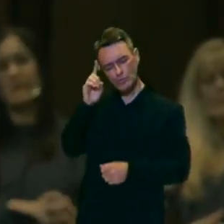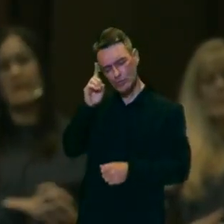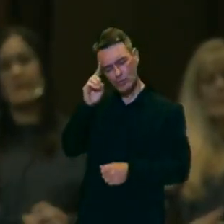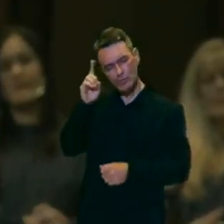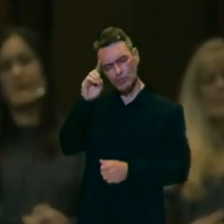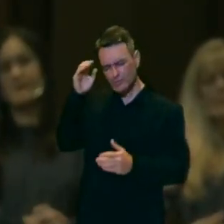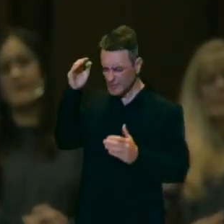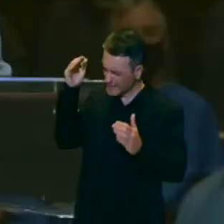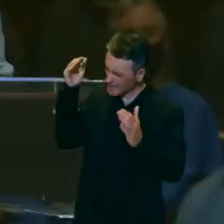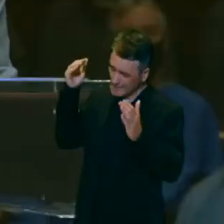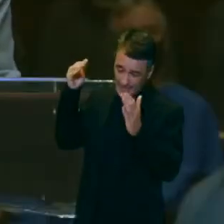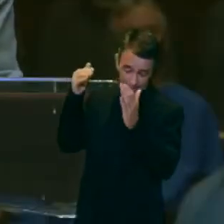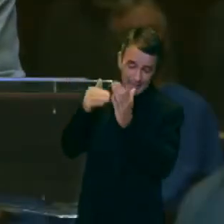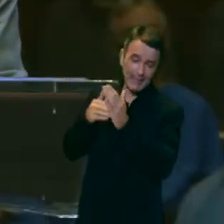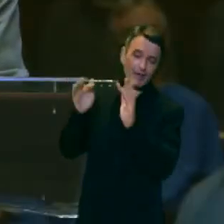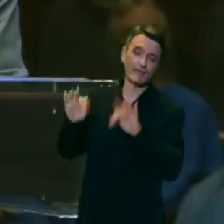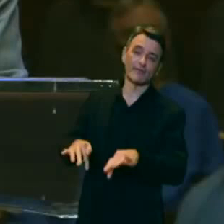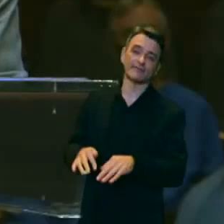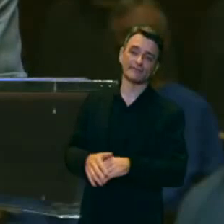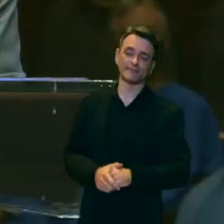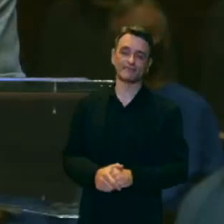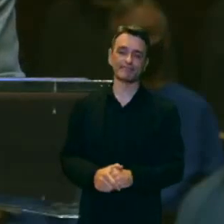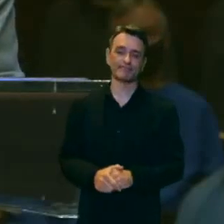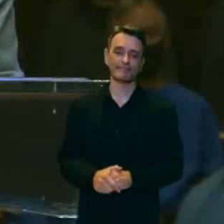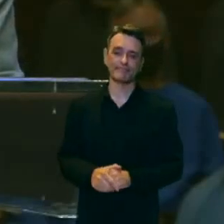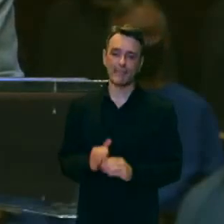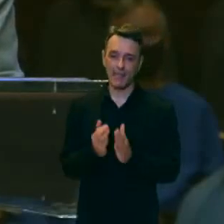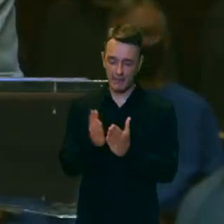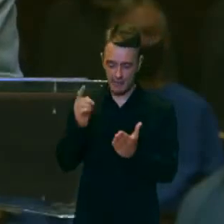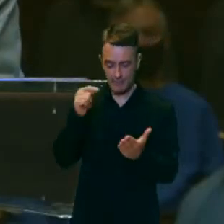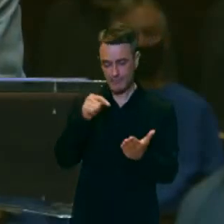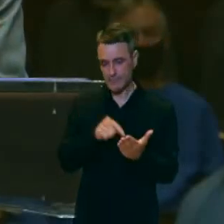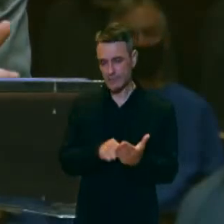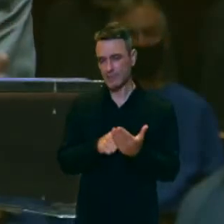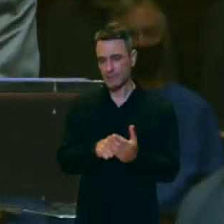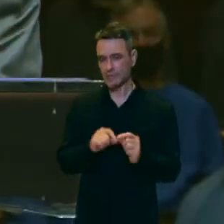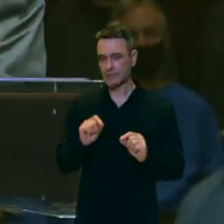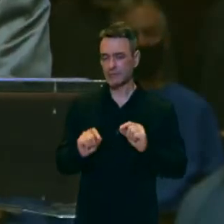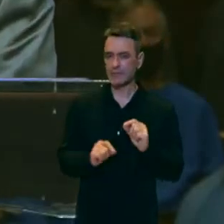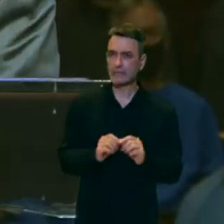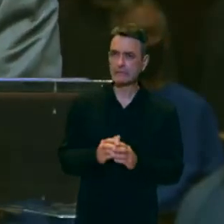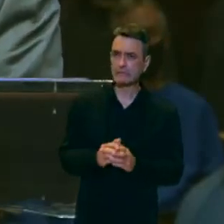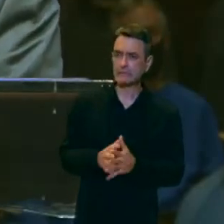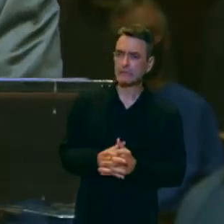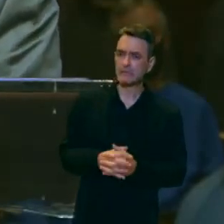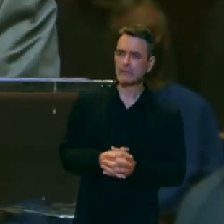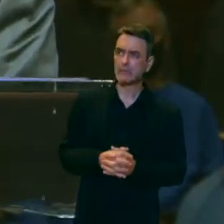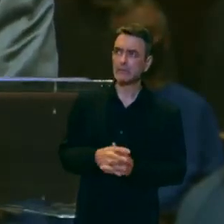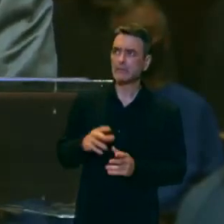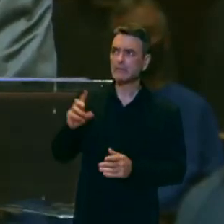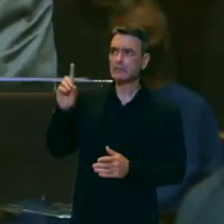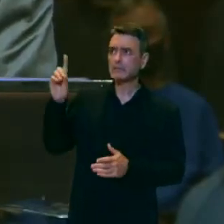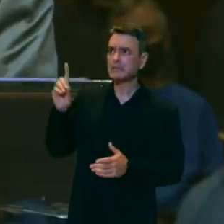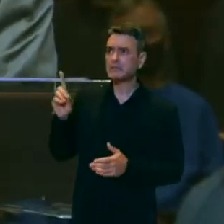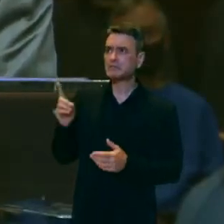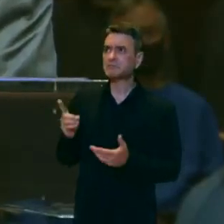dos séculos. A Bíblia vai dizer para a gente: será que algo pode acontecer se Deus não